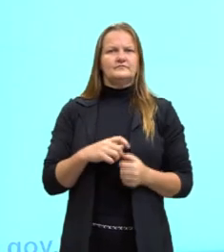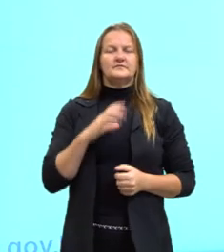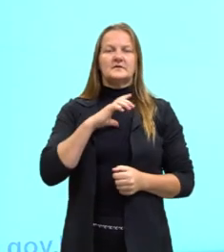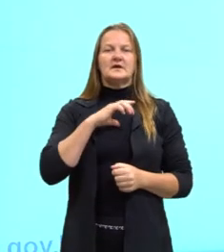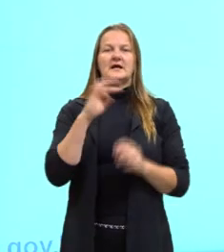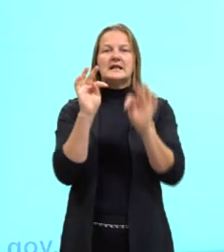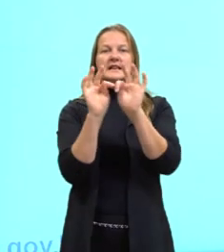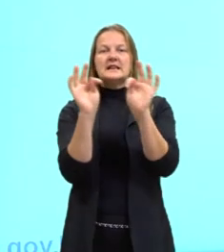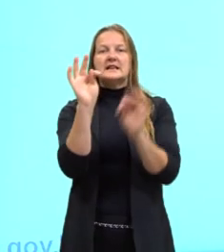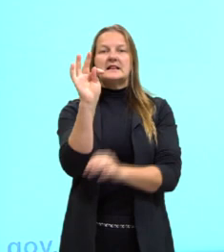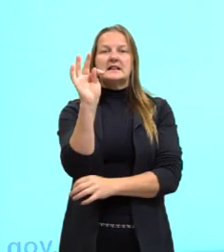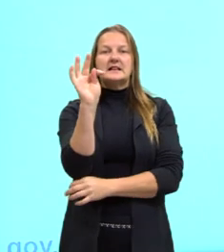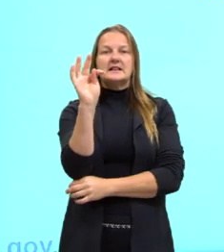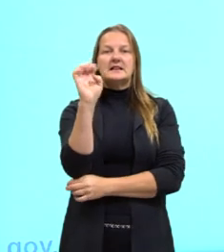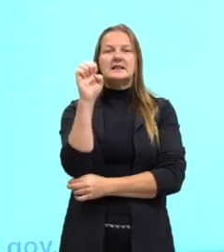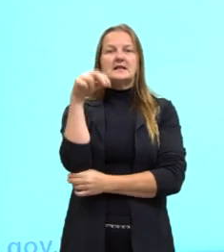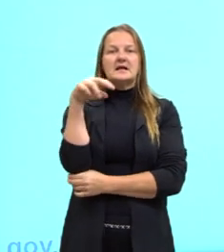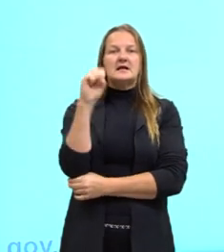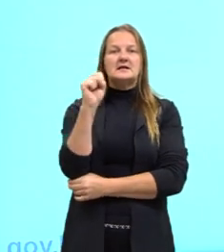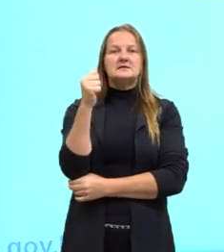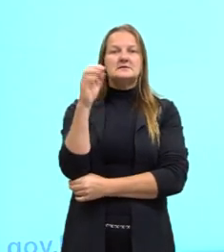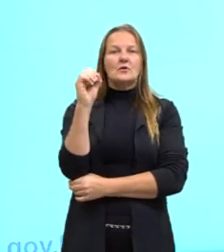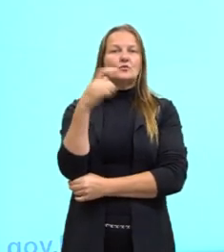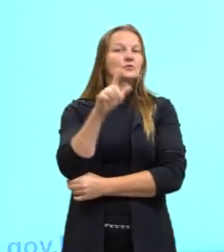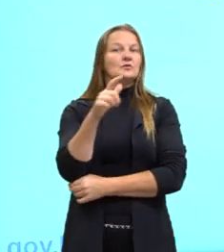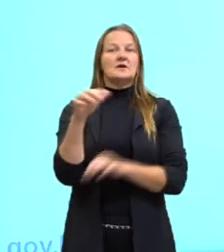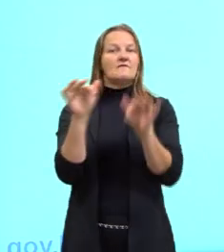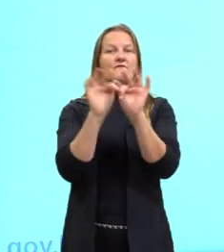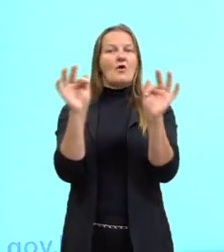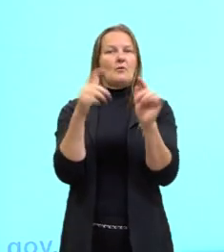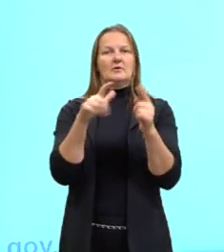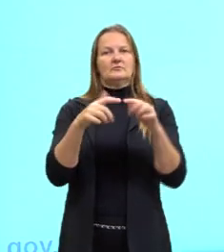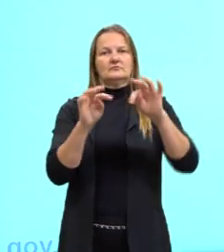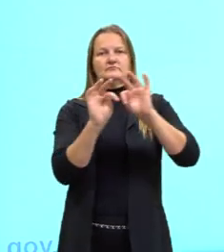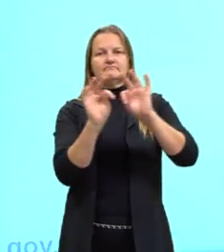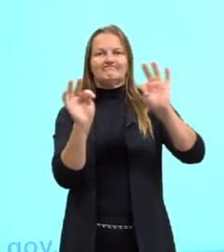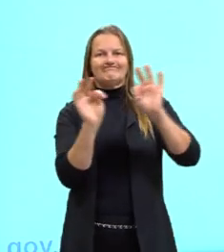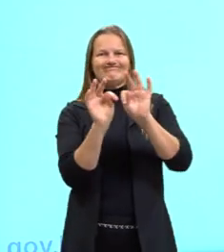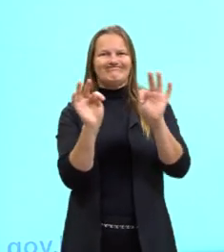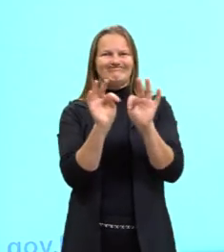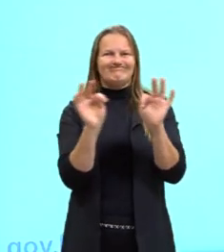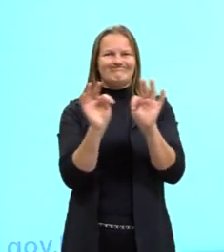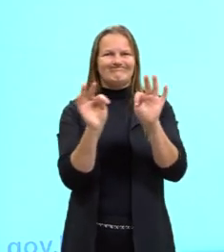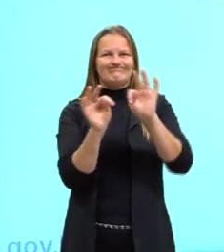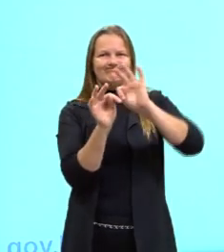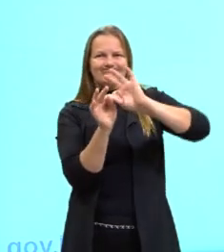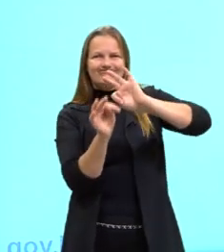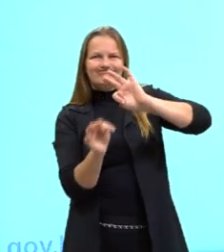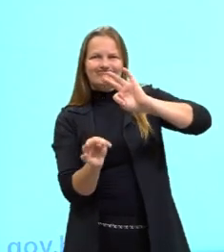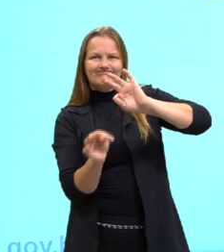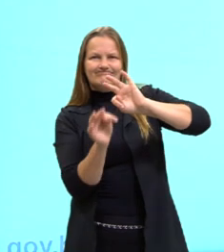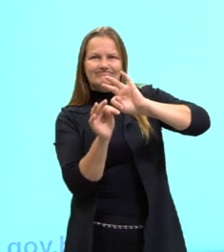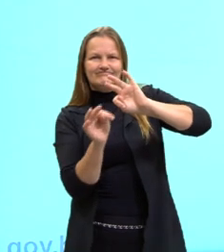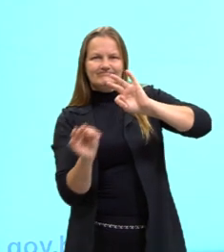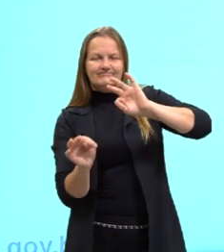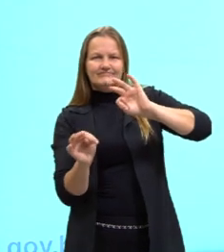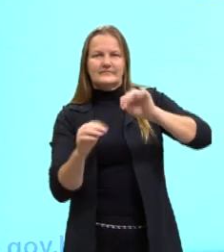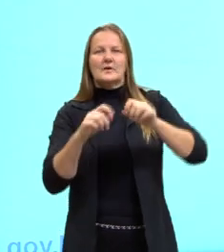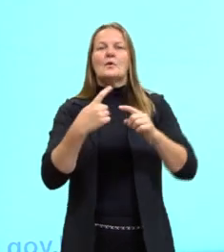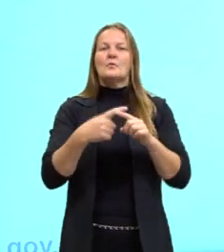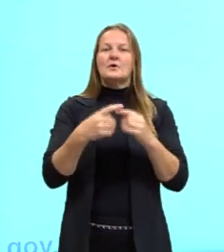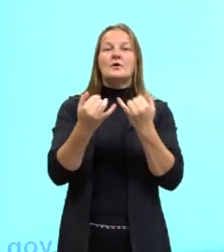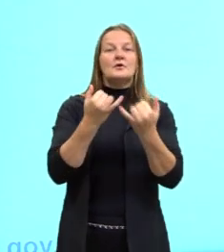Detenção mas ela não tem uma forma específica Não é só para a gente saber que quando tem uma corda Provavelmente o